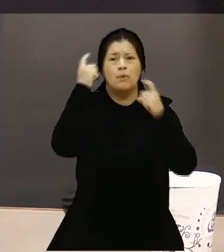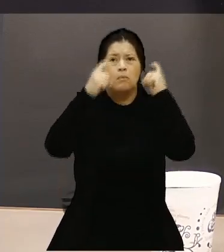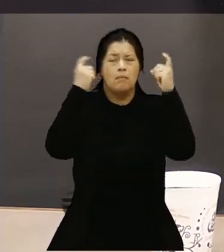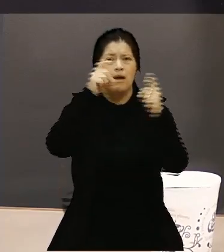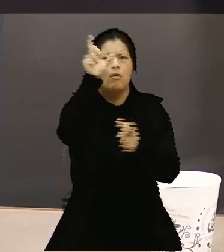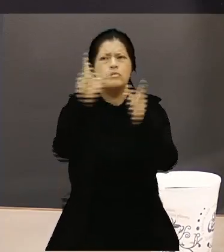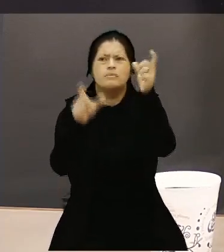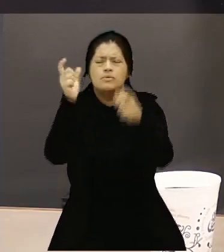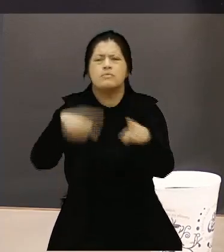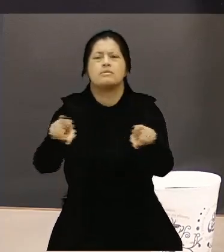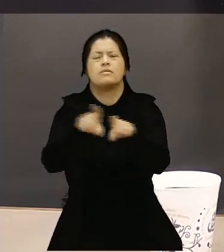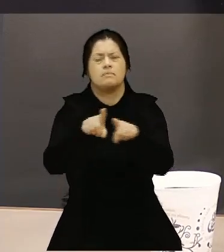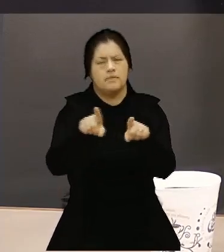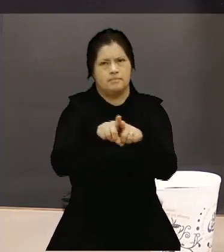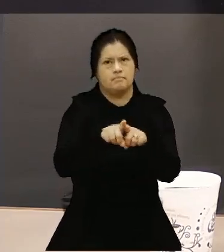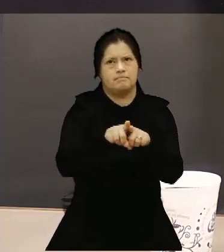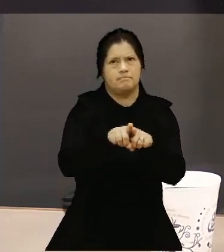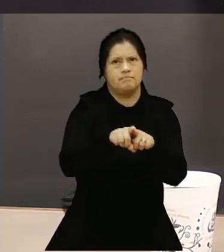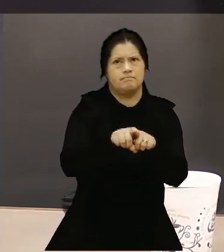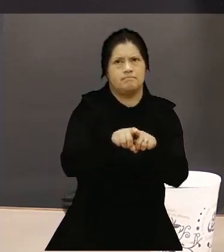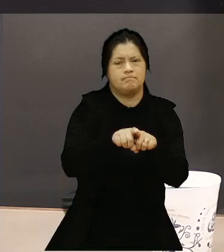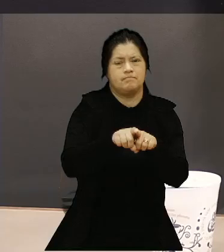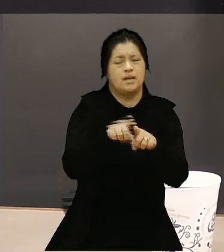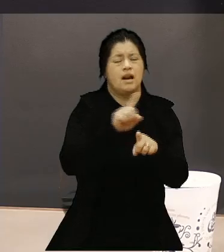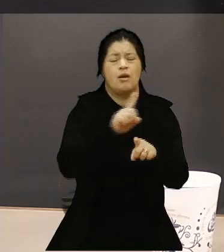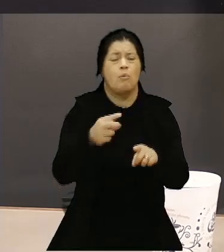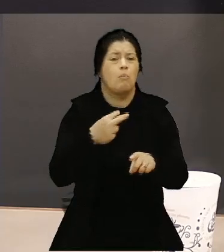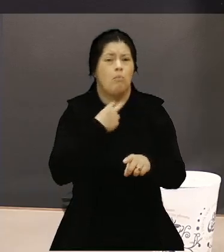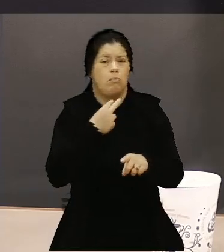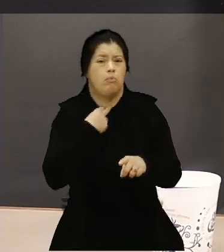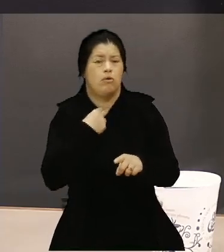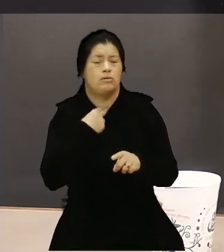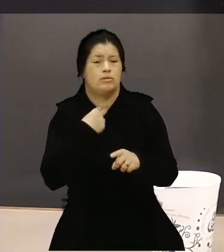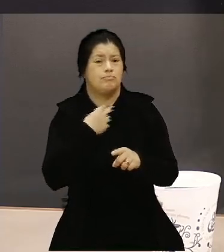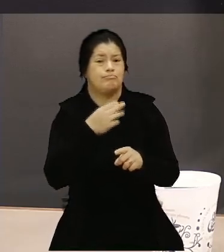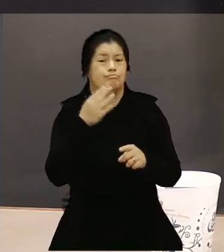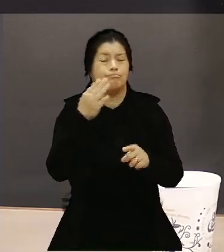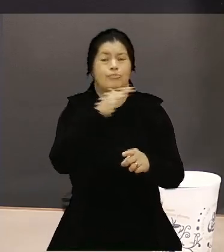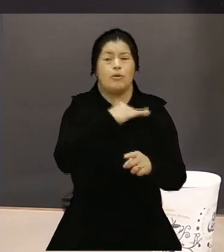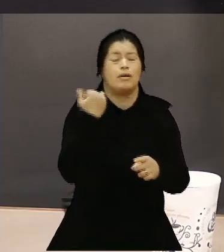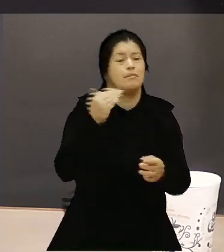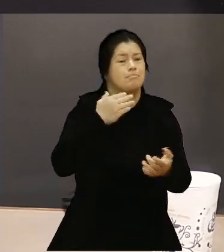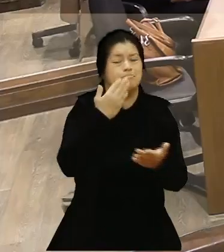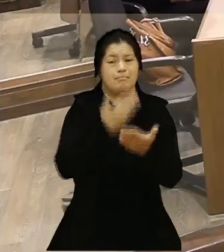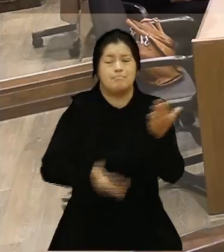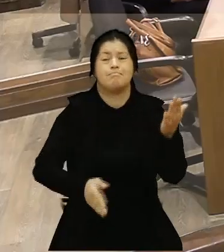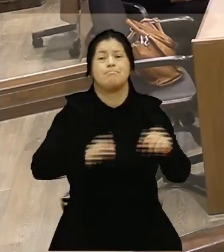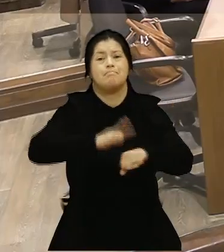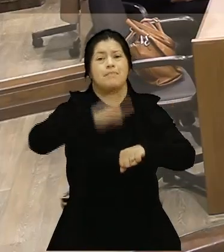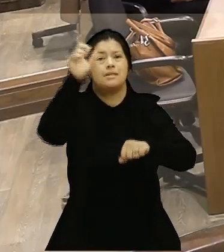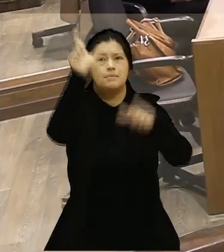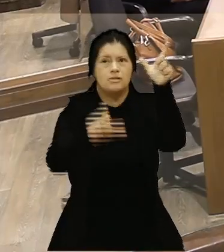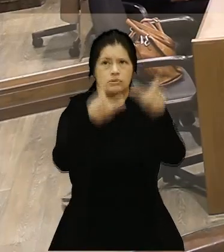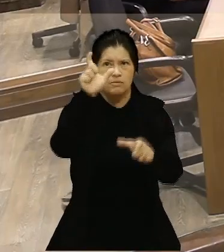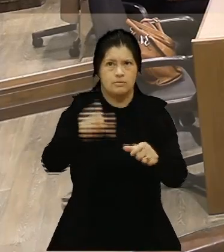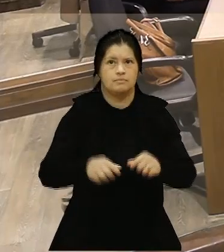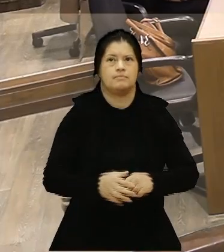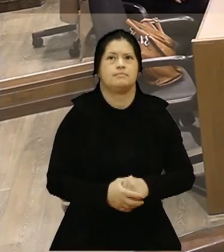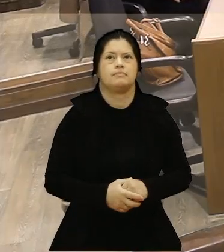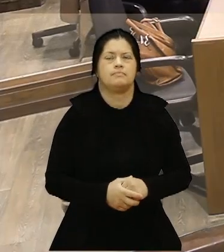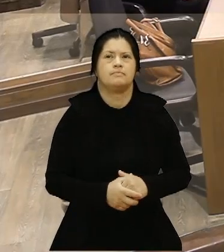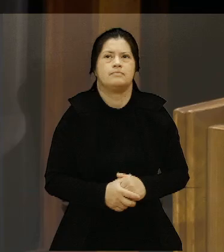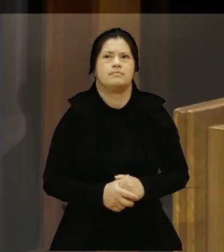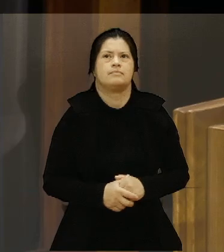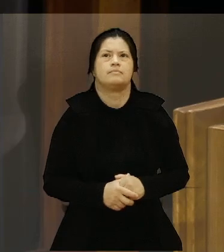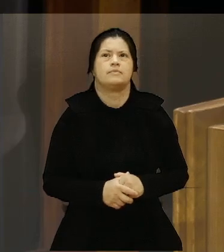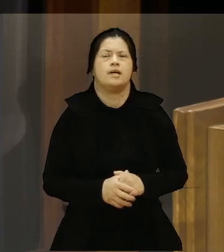veja por esse lado também, que não morra mais ninguém. Quanto mais a gente cobrar, vai ser melhor para todo mundo. Obrigado. Obrigado, vereador Fristo, vereador Iago. E só